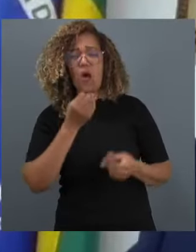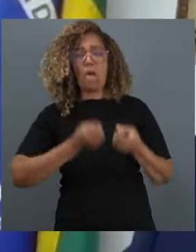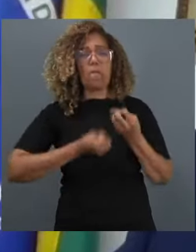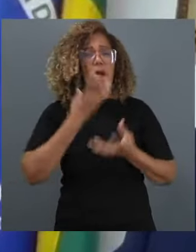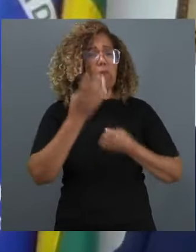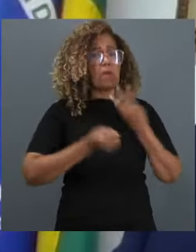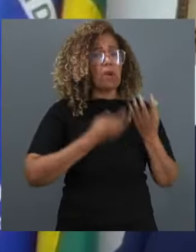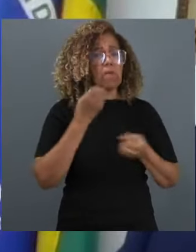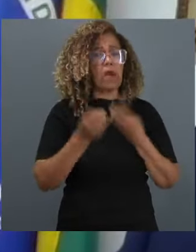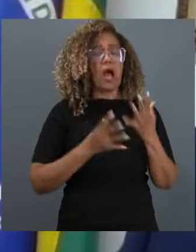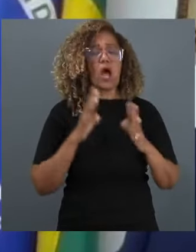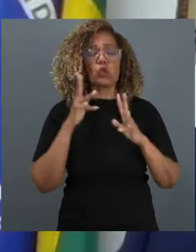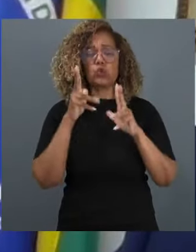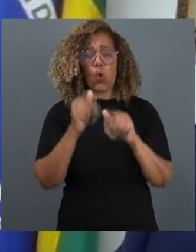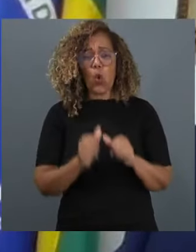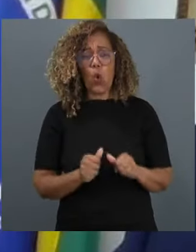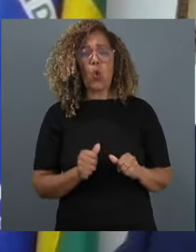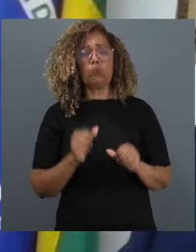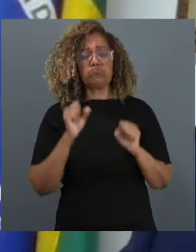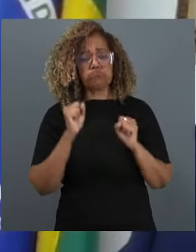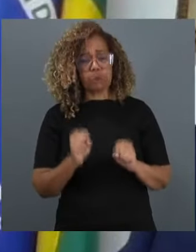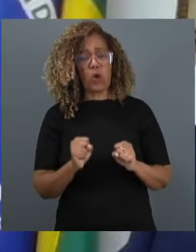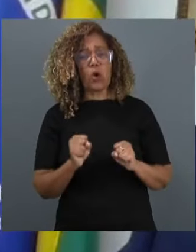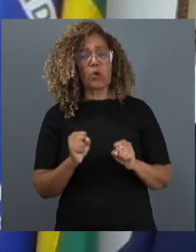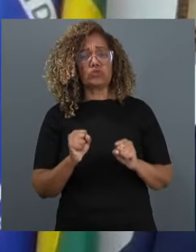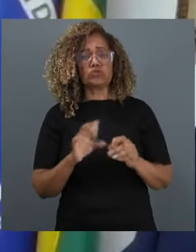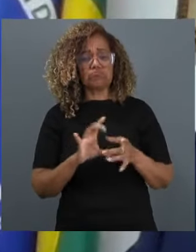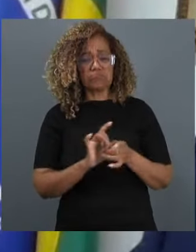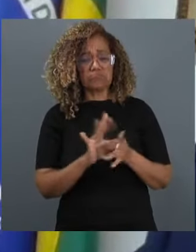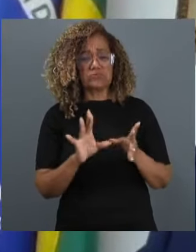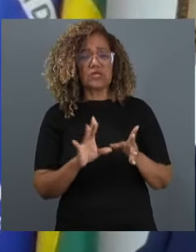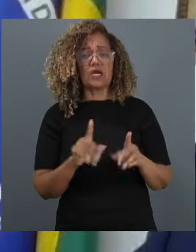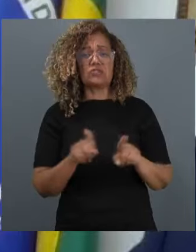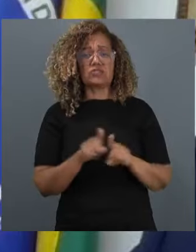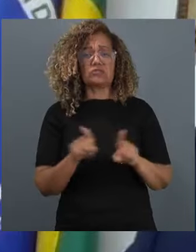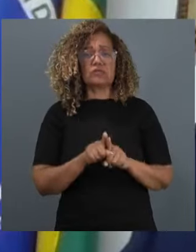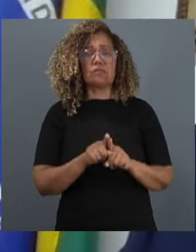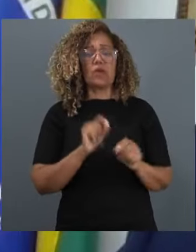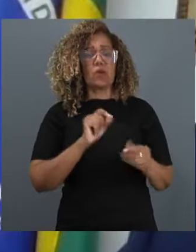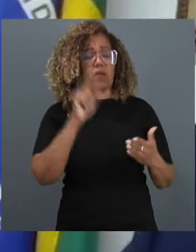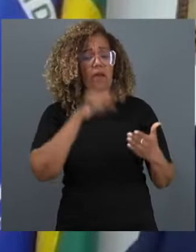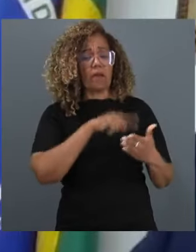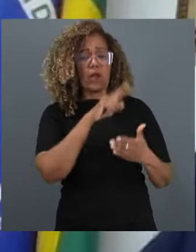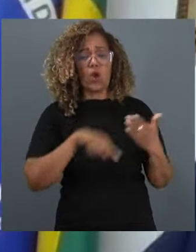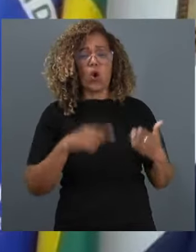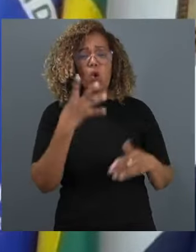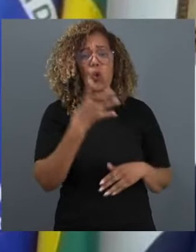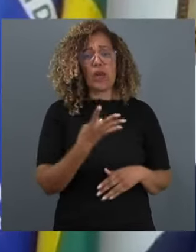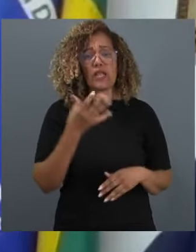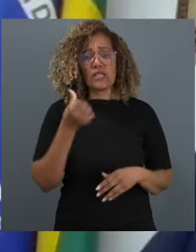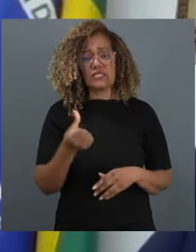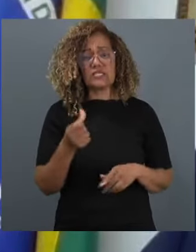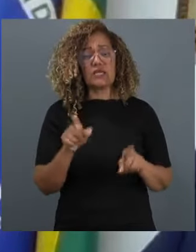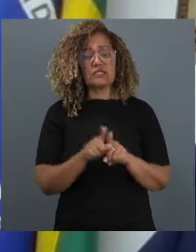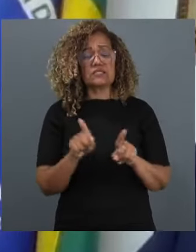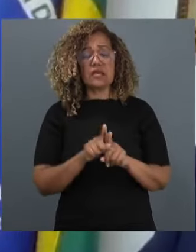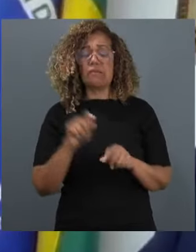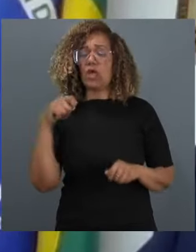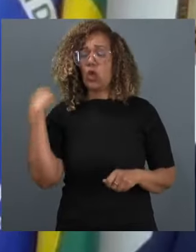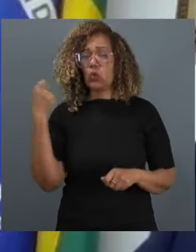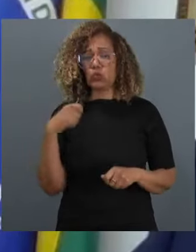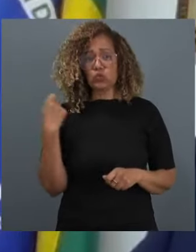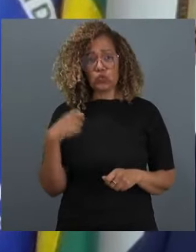nação, mantermos esse veto 46. E eu quero lembrar o Rio Grande do Sul de novo, que foi